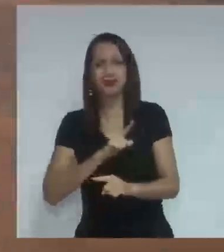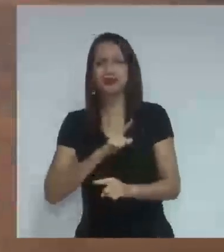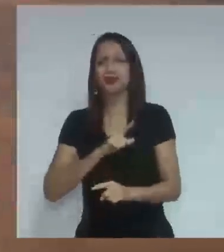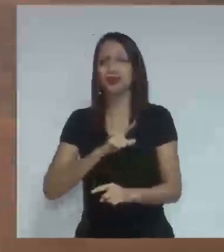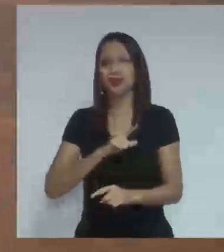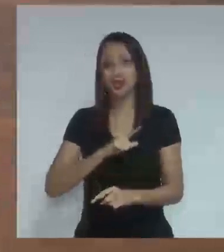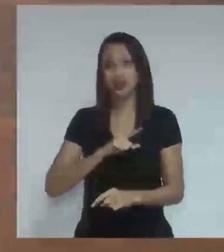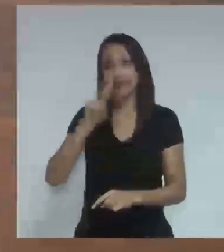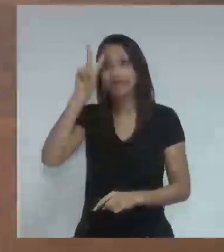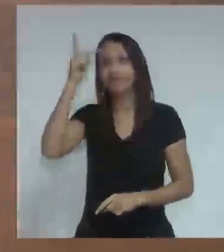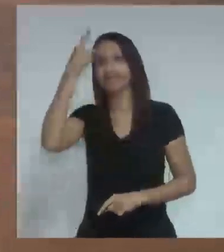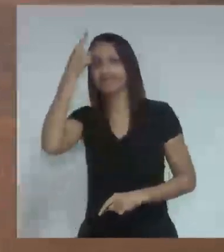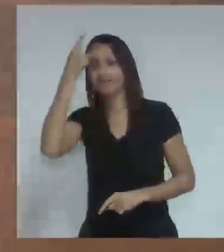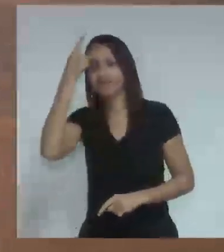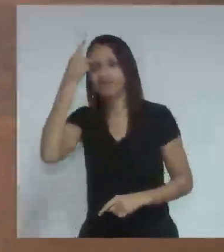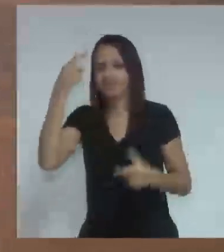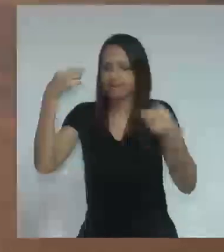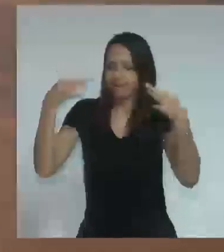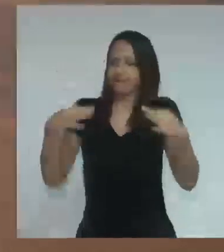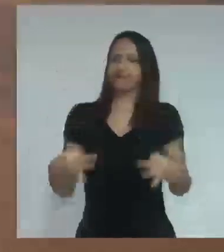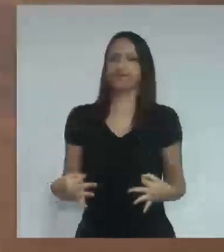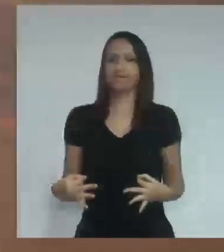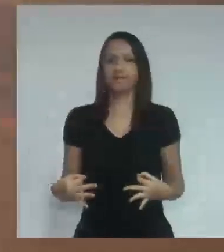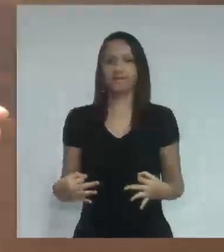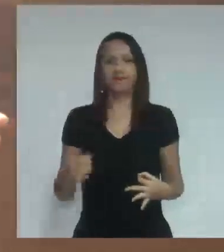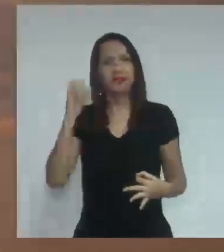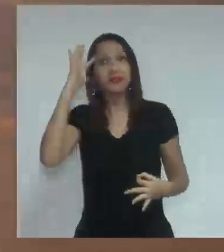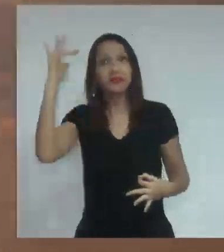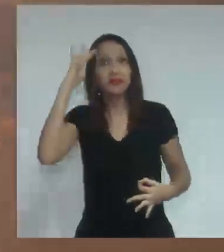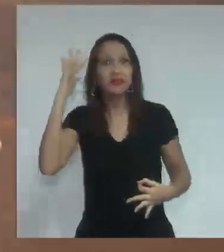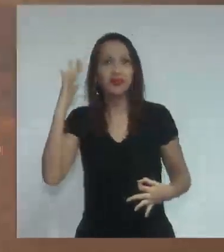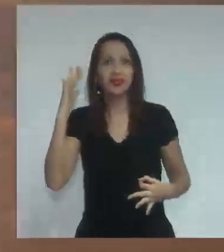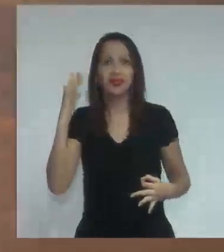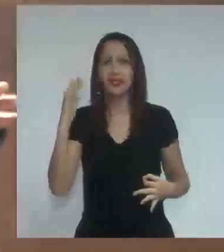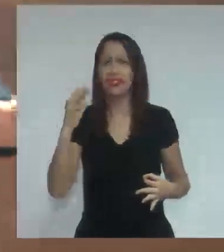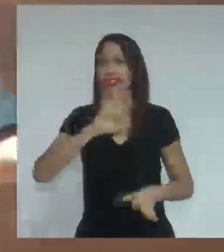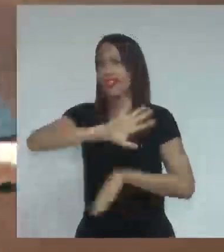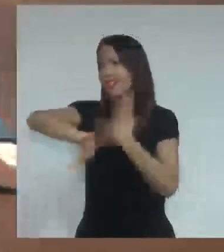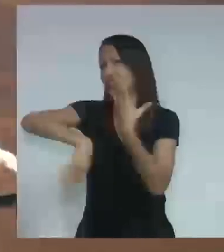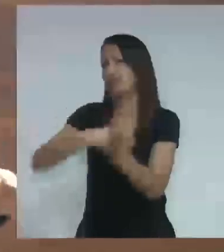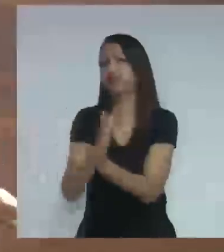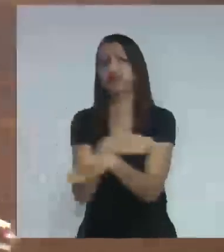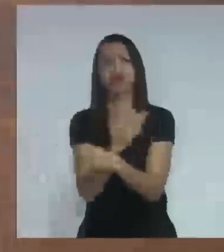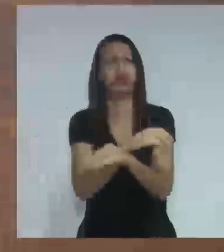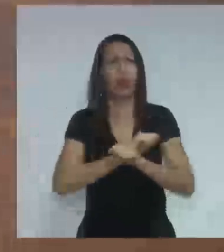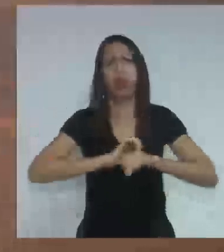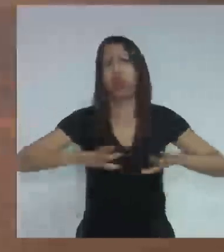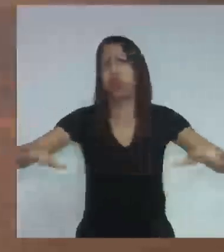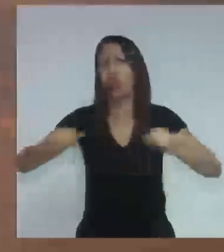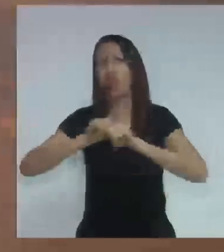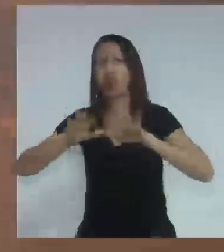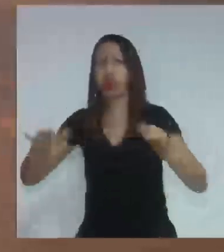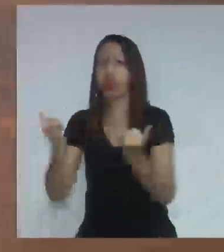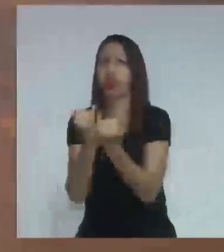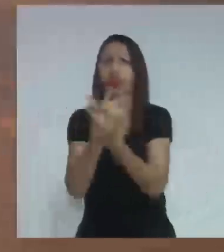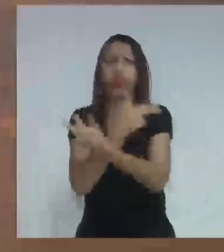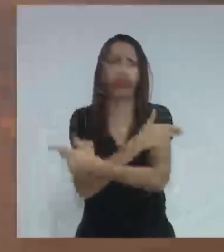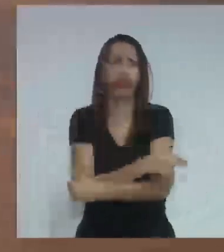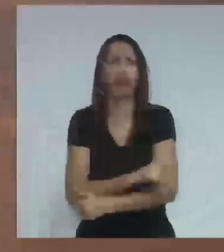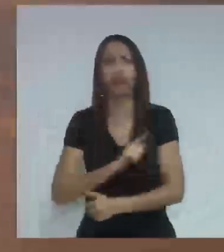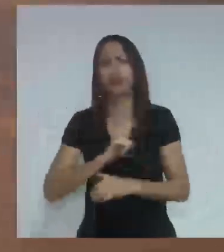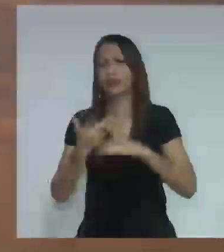de posicionamentos, né? Mas imagina só o carnaval que seria, né? Nas redes sociais, ou em outras redes,